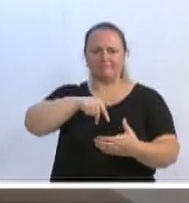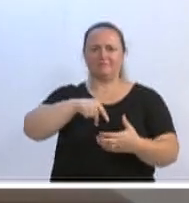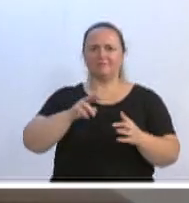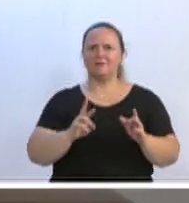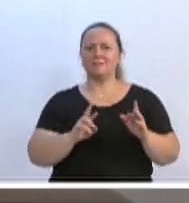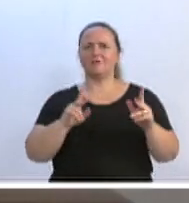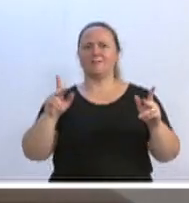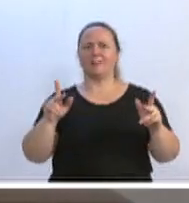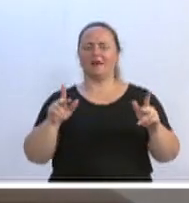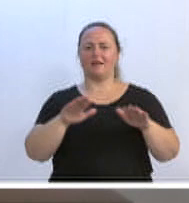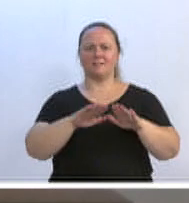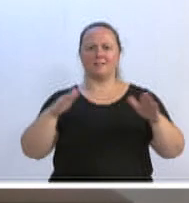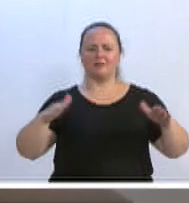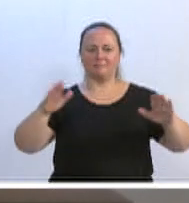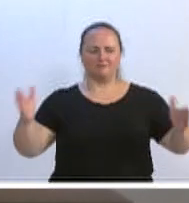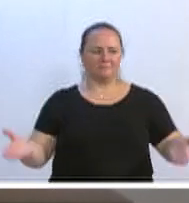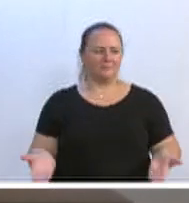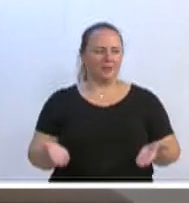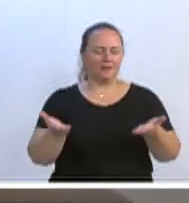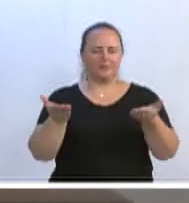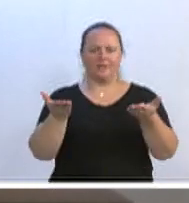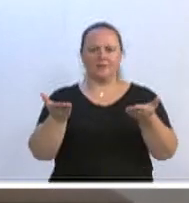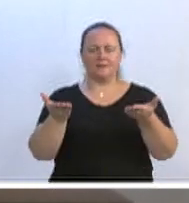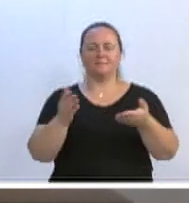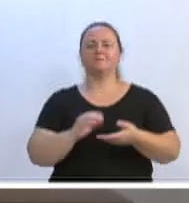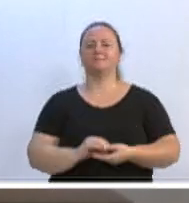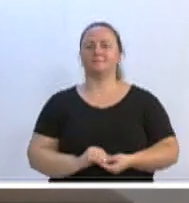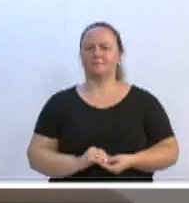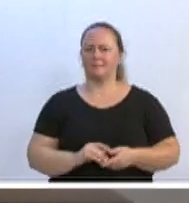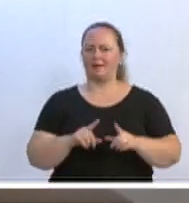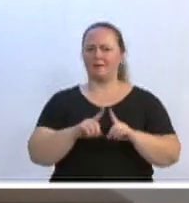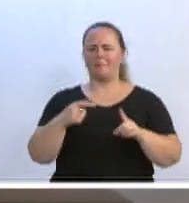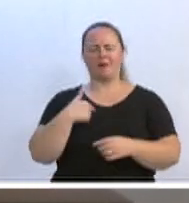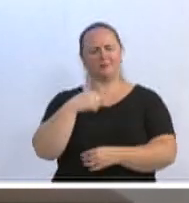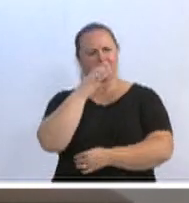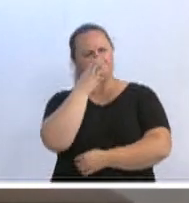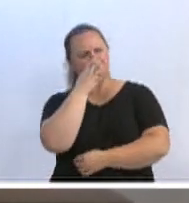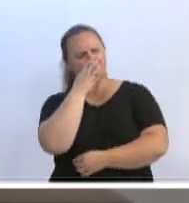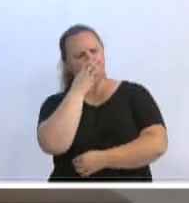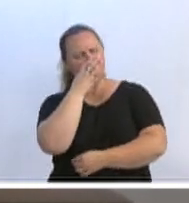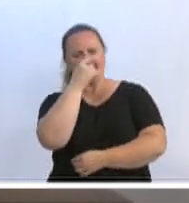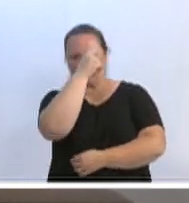de púlpito. Mas quando eu vi aqui o companheiro Marcos da Rosa,